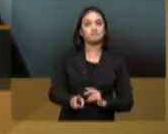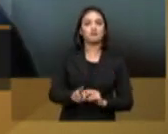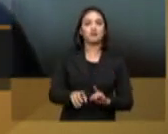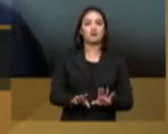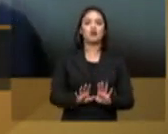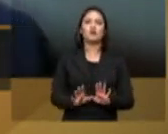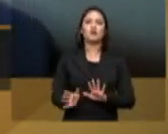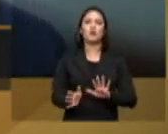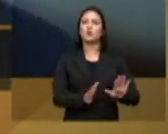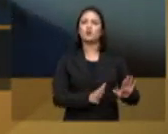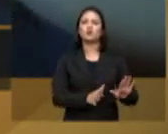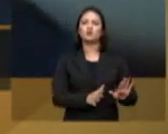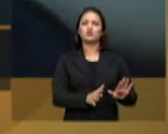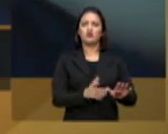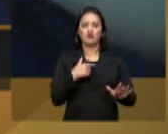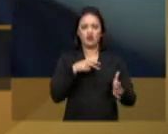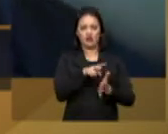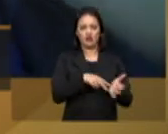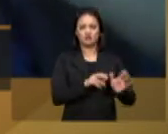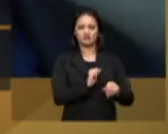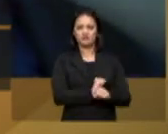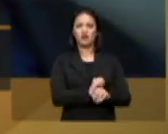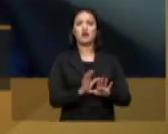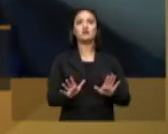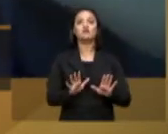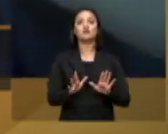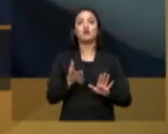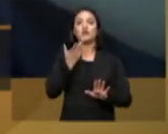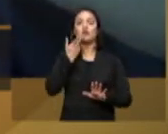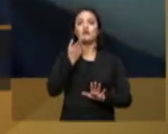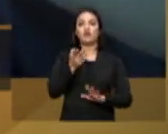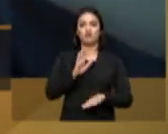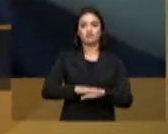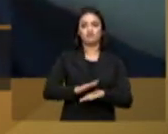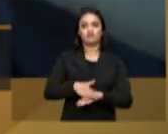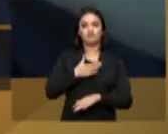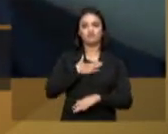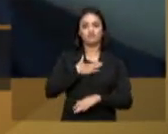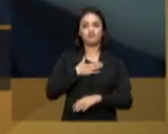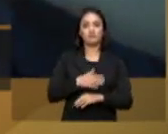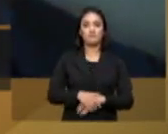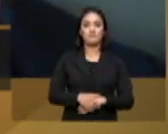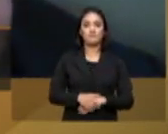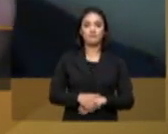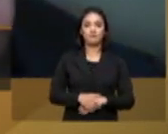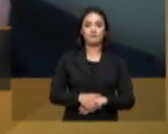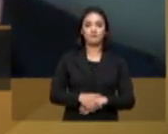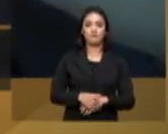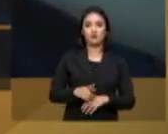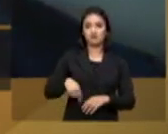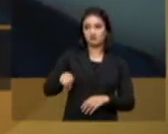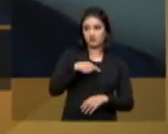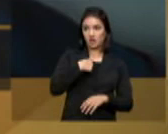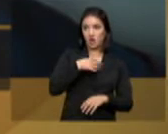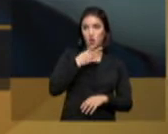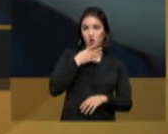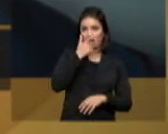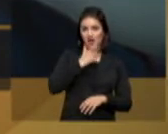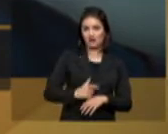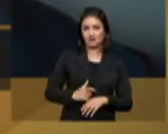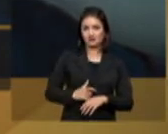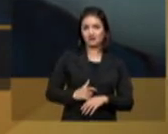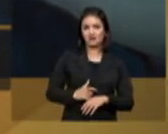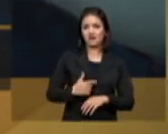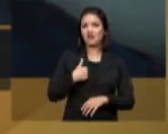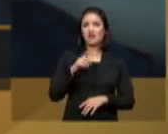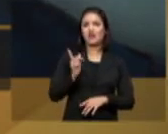na leitura do voto, senhora presidente, eminentes colegas, todos sabem que eu sou daqueles que eu não brigo por